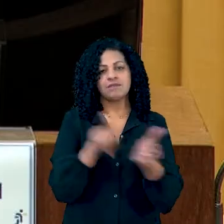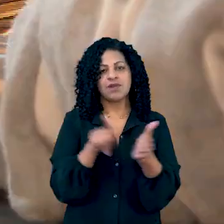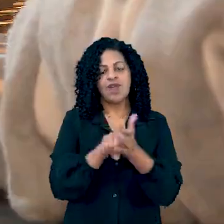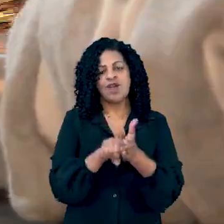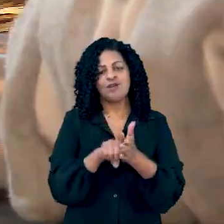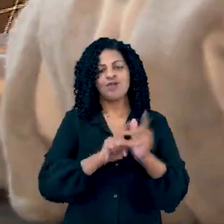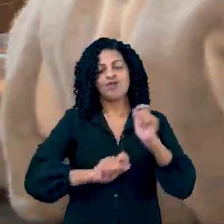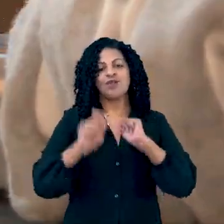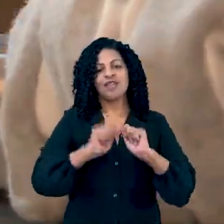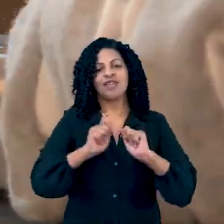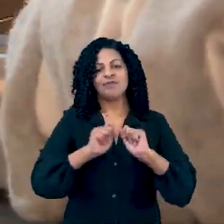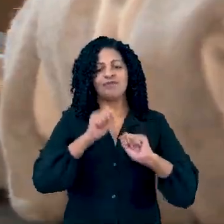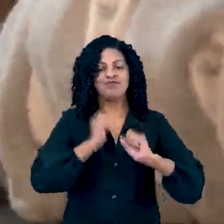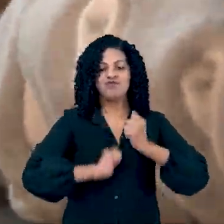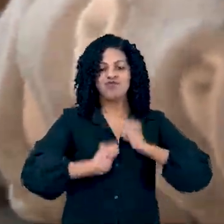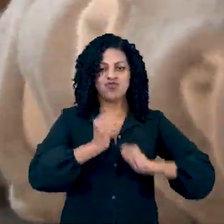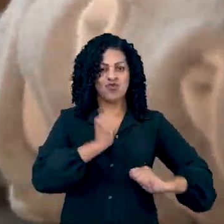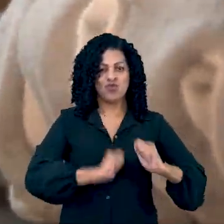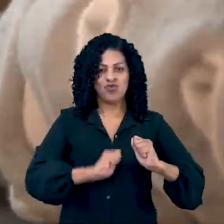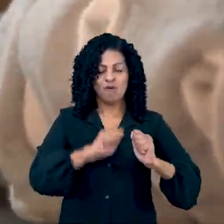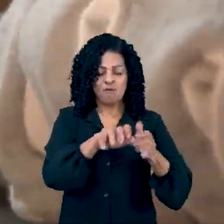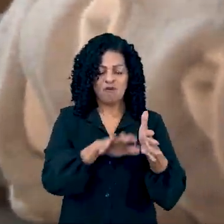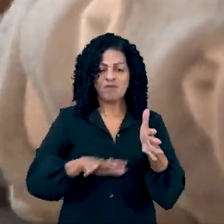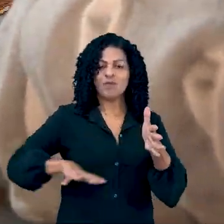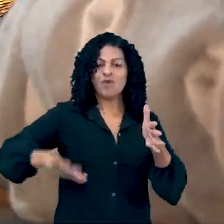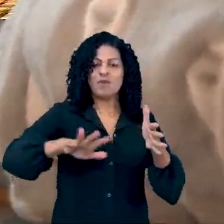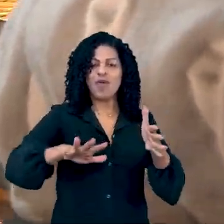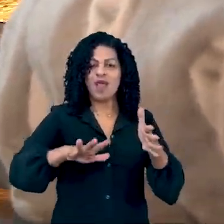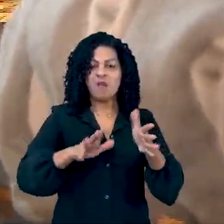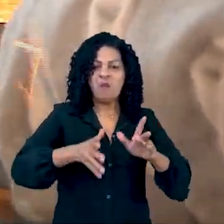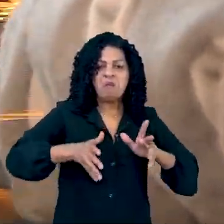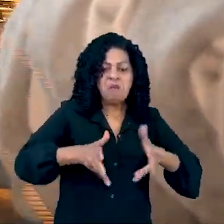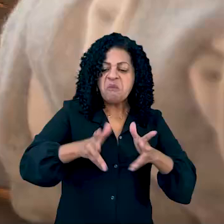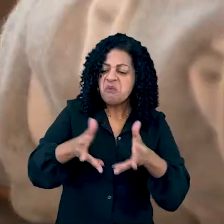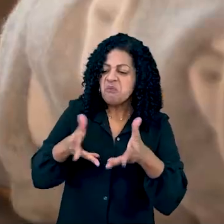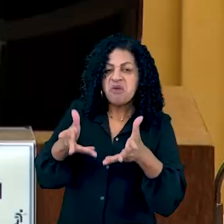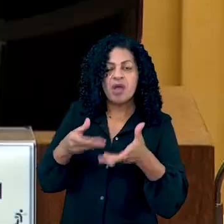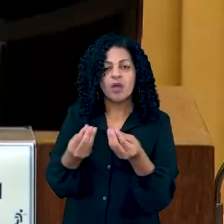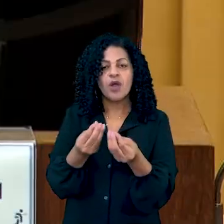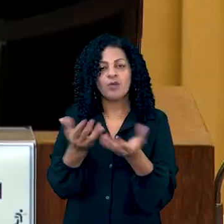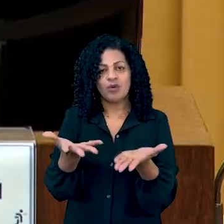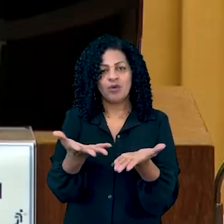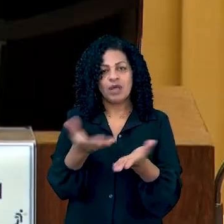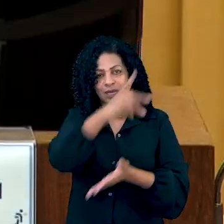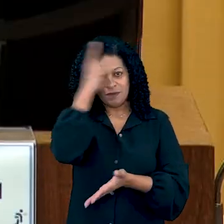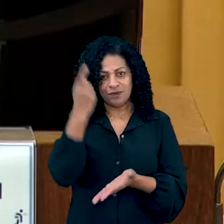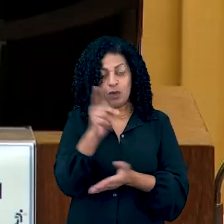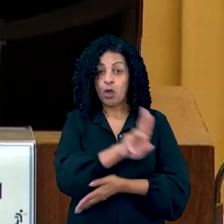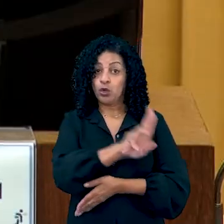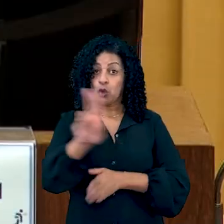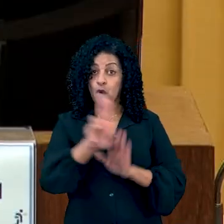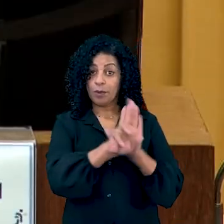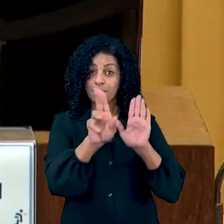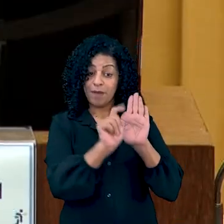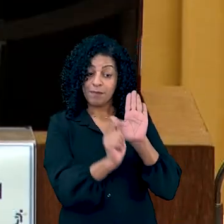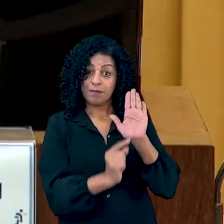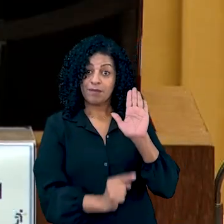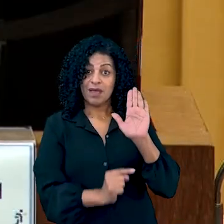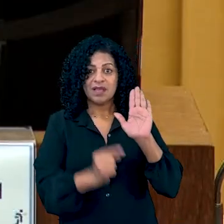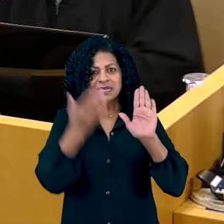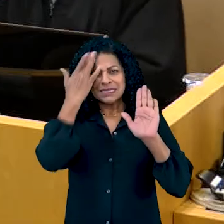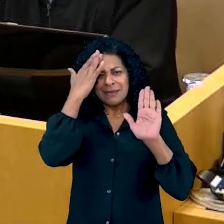gestão por estresse, em que se cria um ambiente de trabalho hostil para estimular a competitividade. Quanto à questão de os nomes não terem